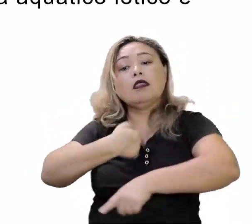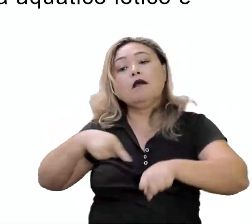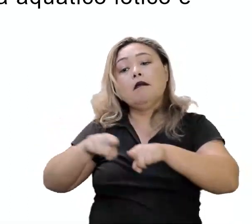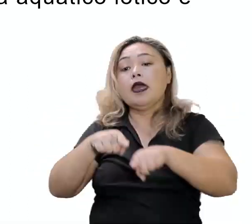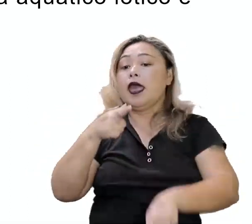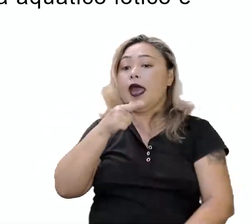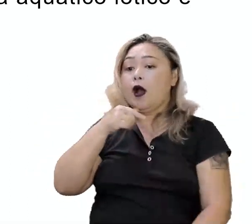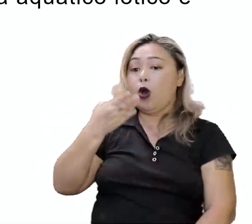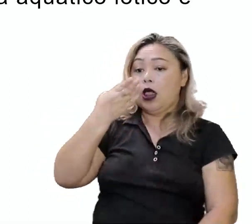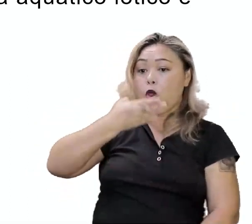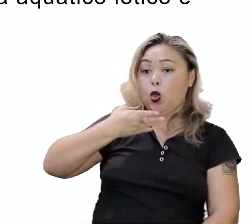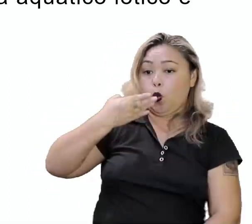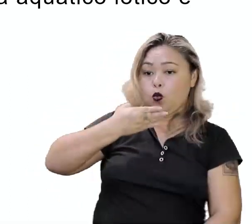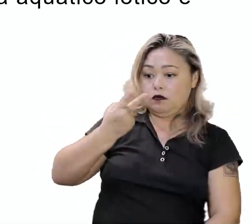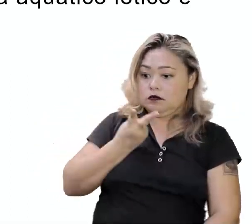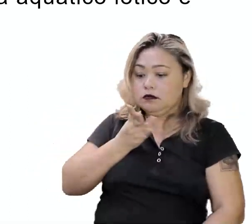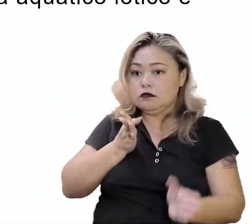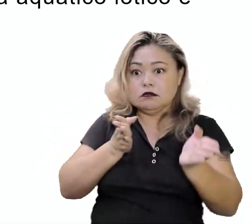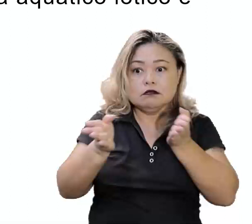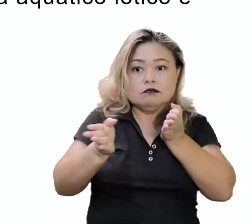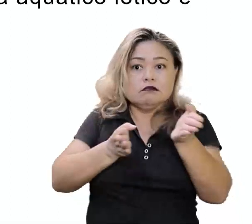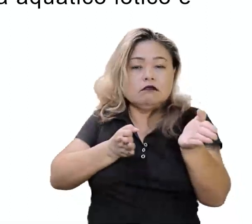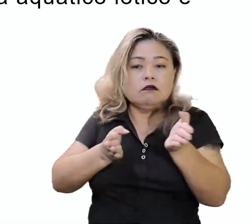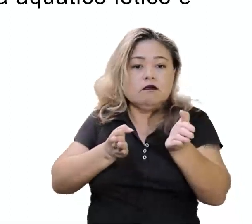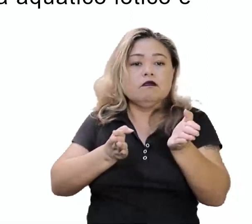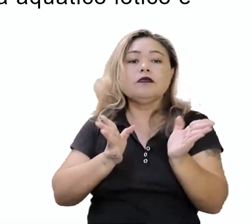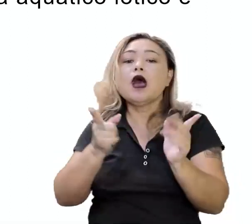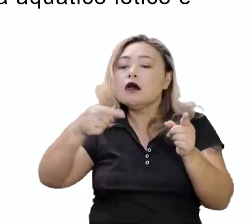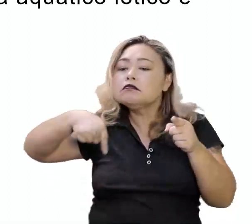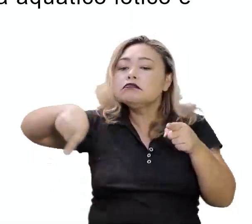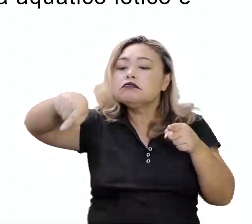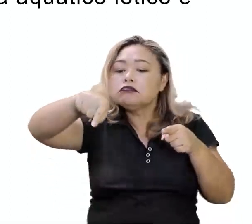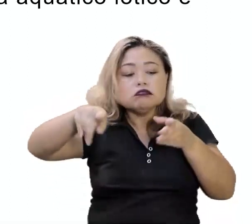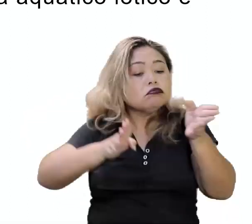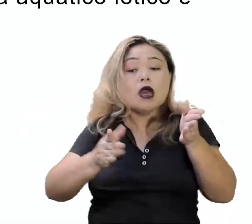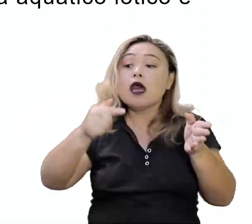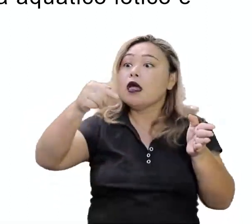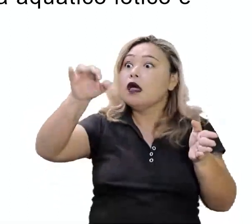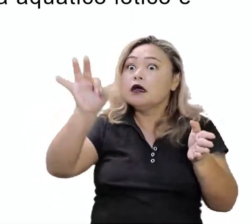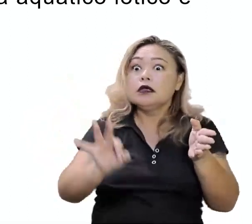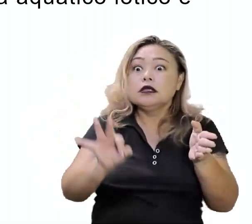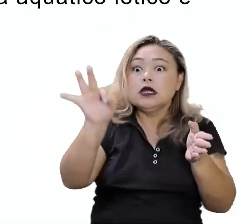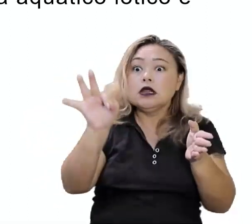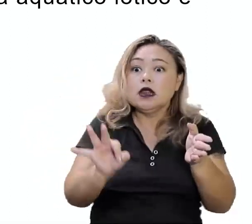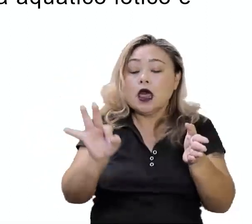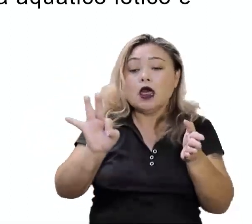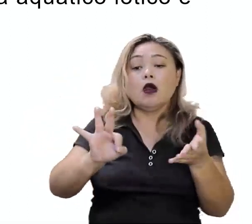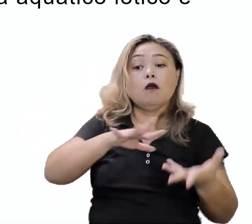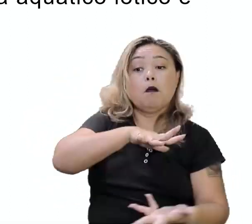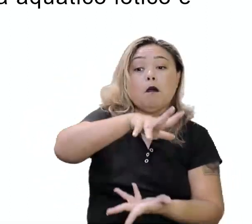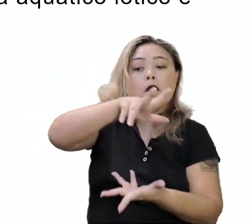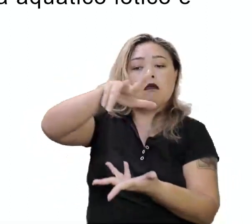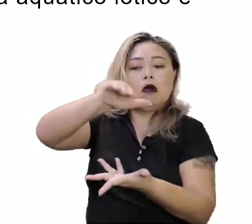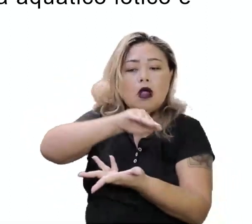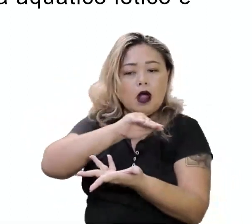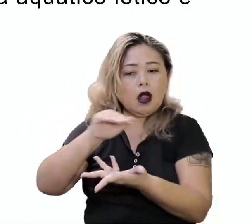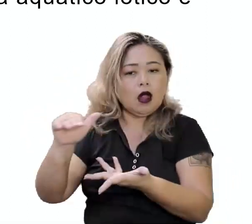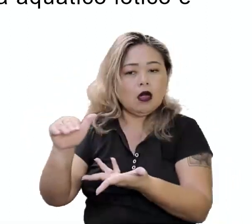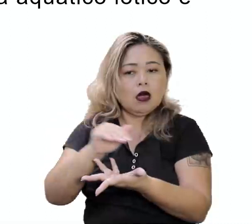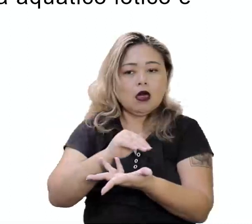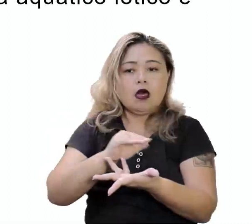Tranquilo, perfeito. Esses compreendem pouco mais de 70% da superfície da Terra e são divididos em